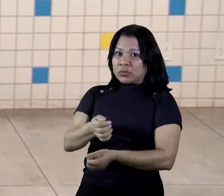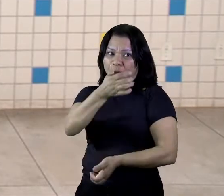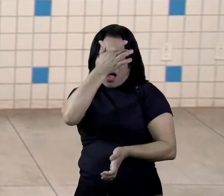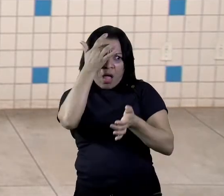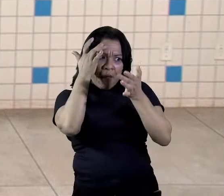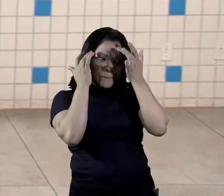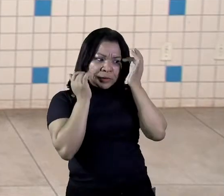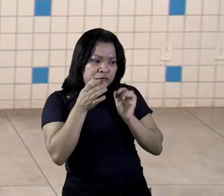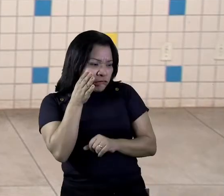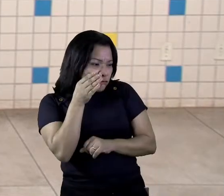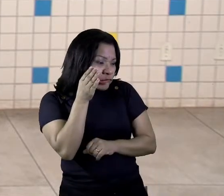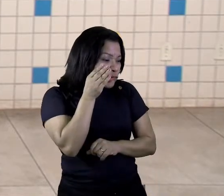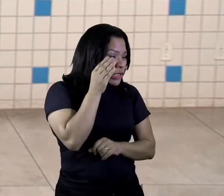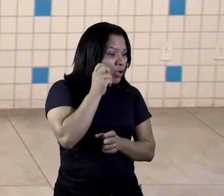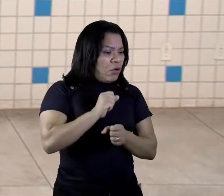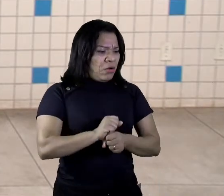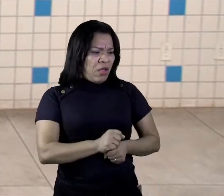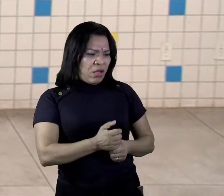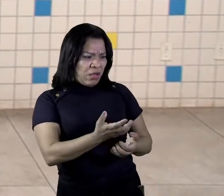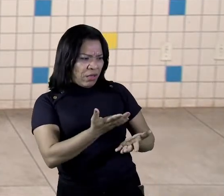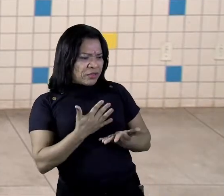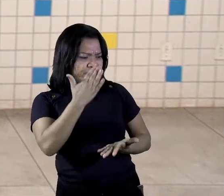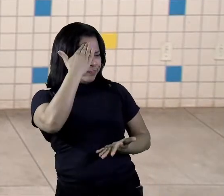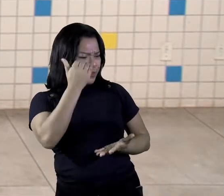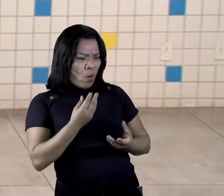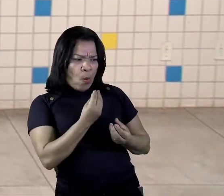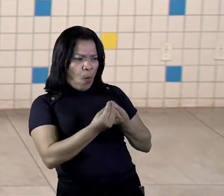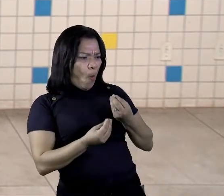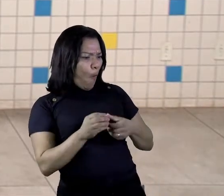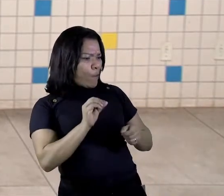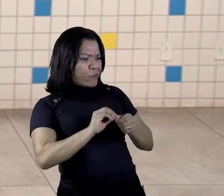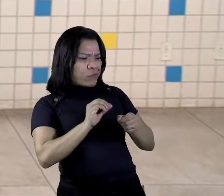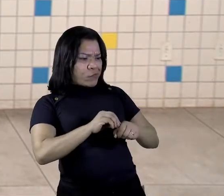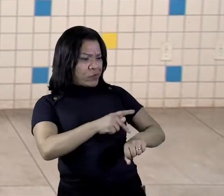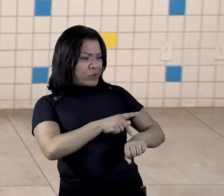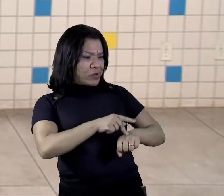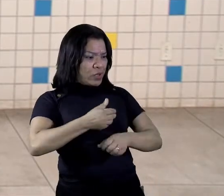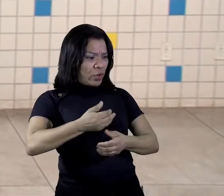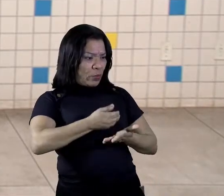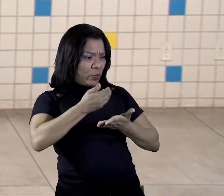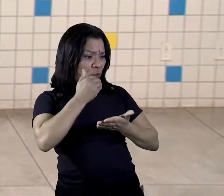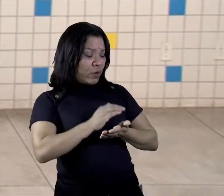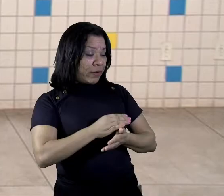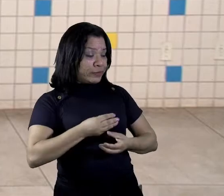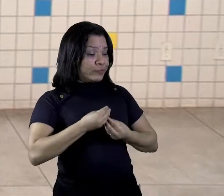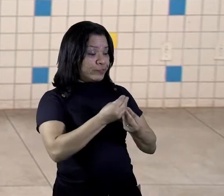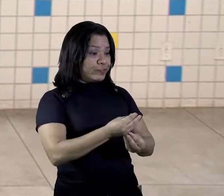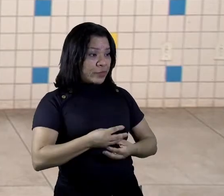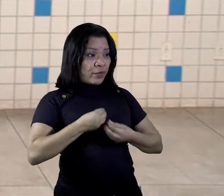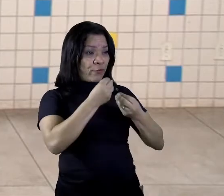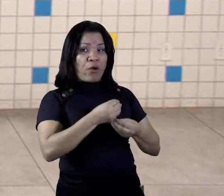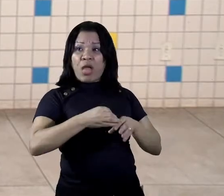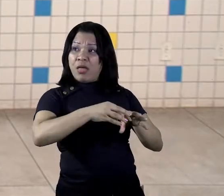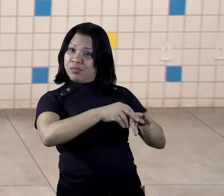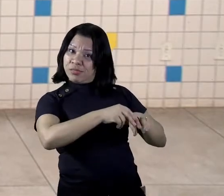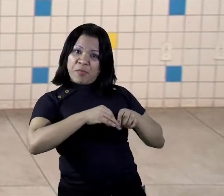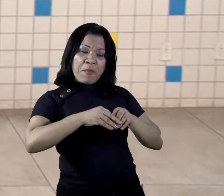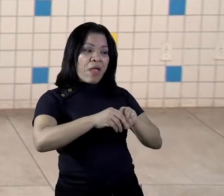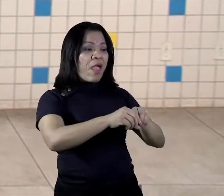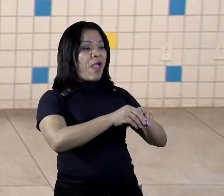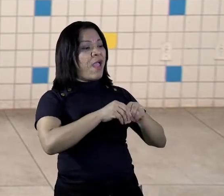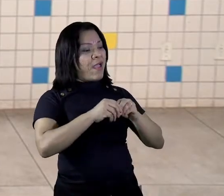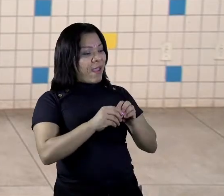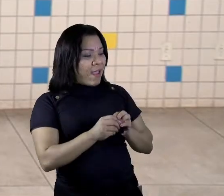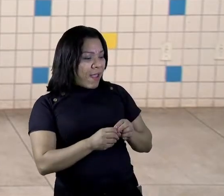muito curioso, falando: "Eu quero saber como que é essa sopa de pedra." E foi cedendo. Depois foi cedendo o tempero para temperar